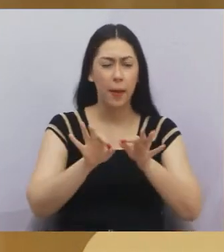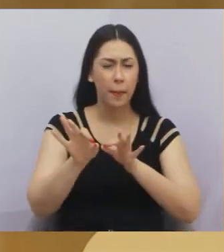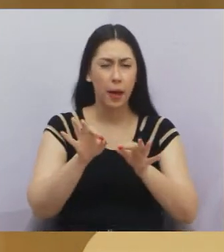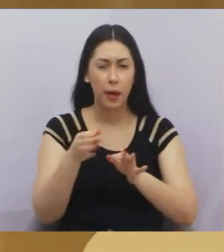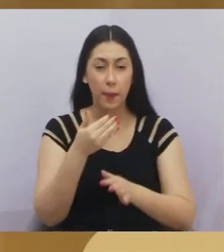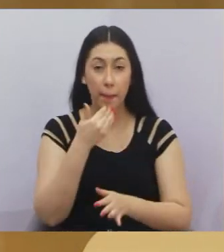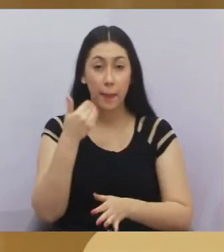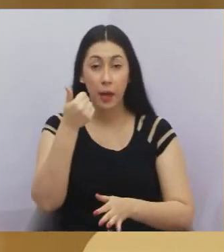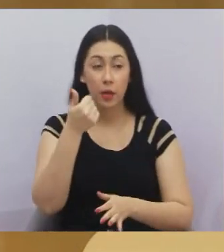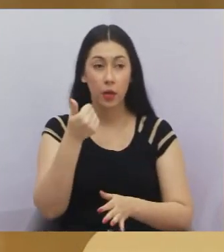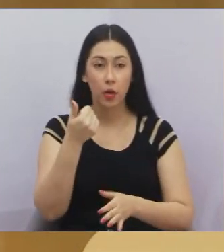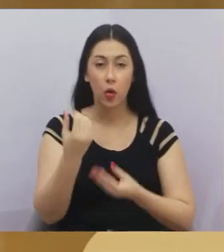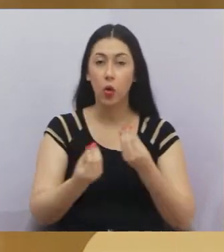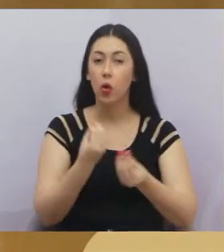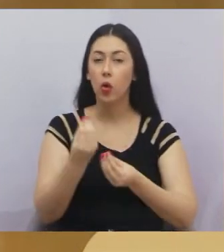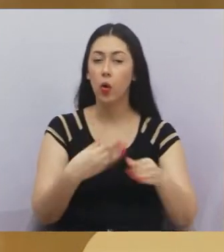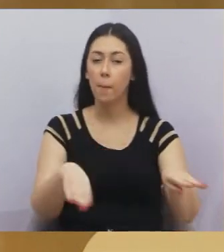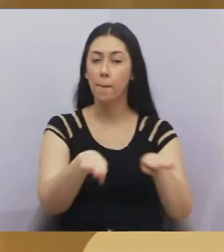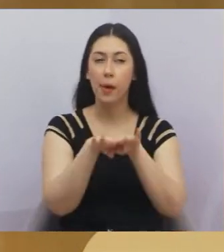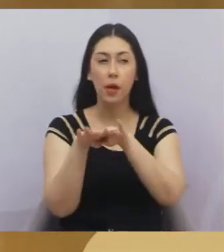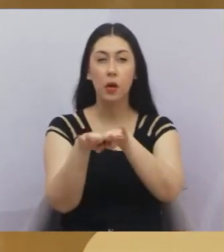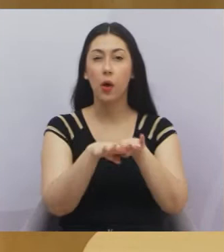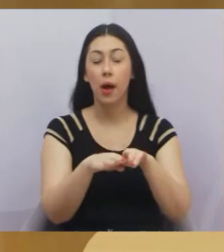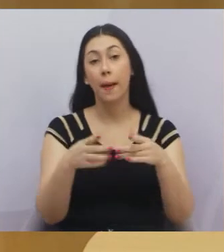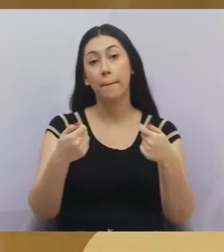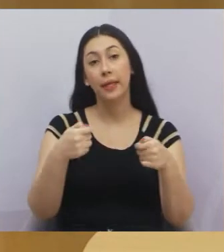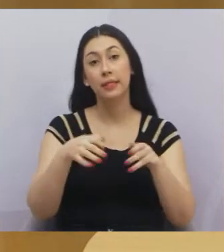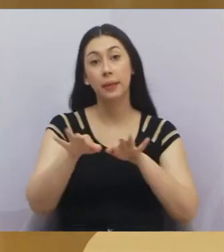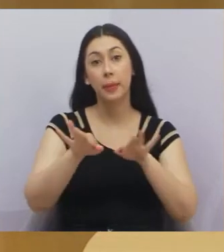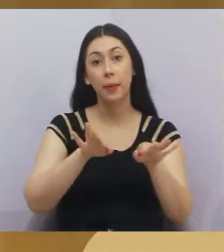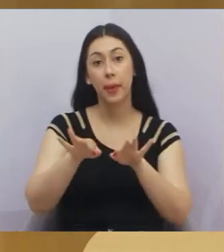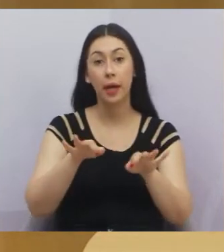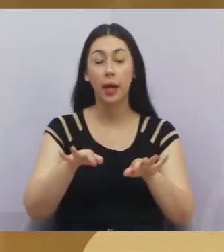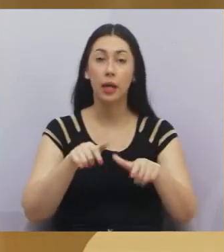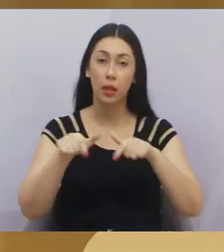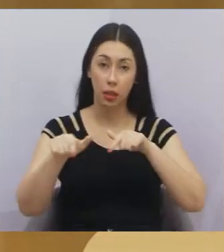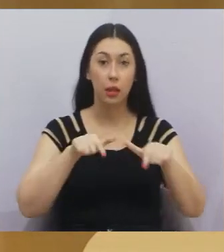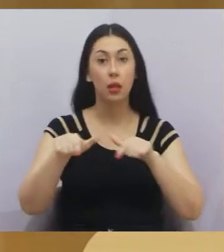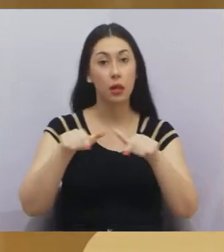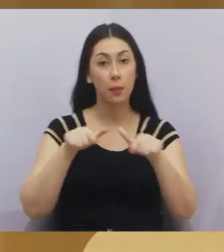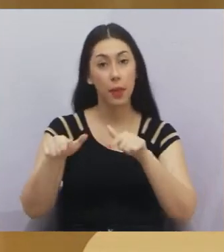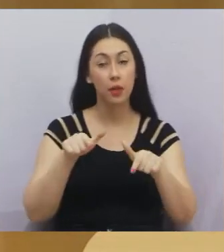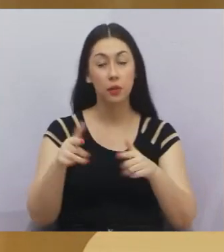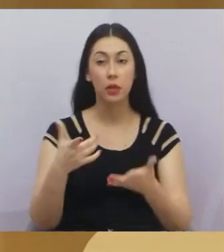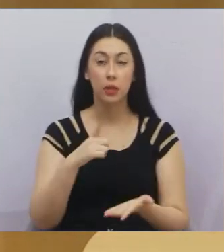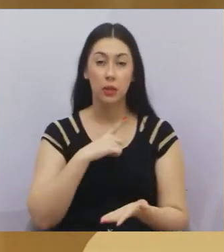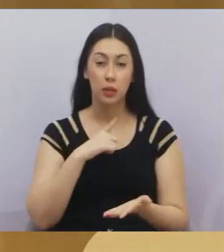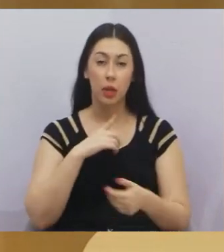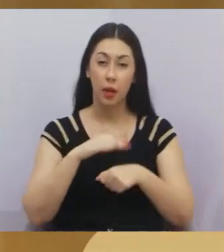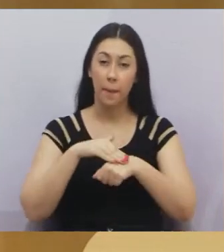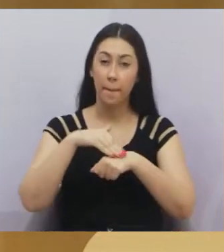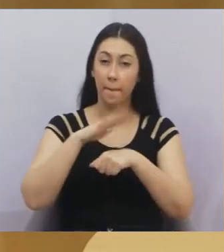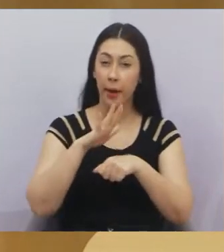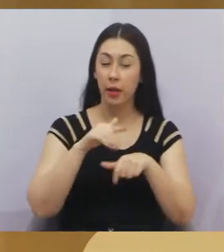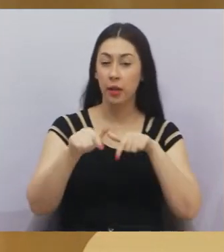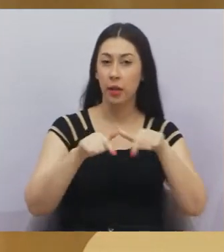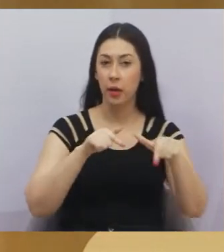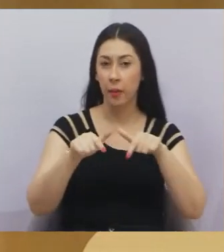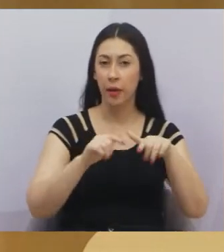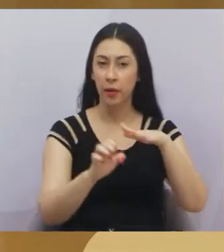para diminuir a desigualdade do que a geração de emprego. E a gente depende muito mais do setor